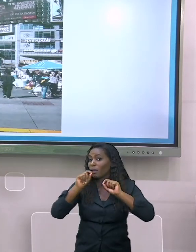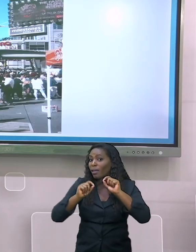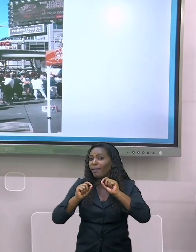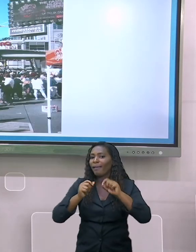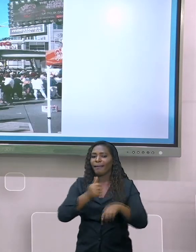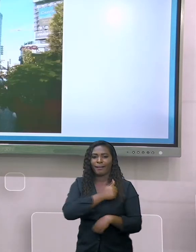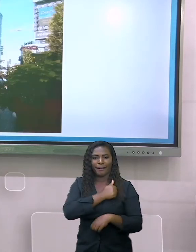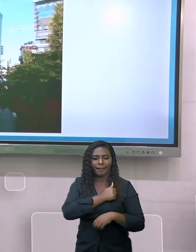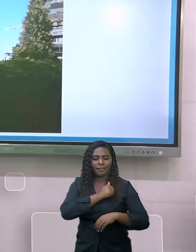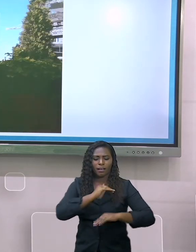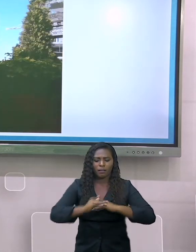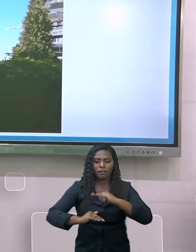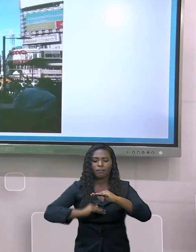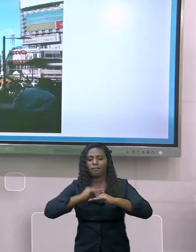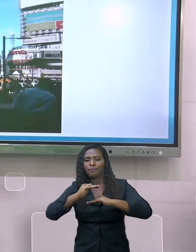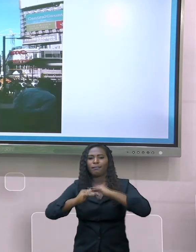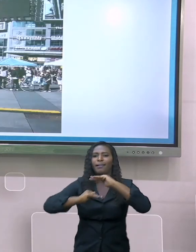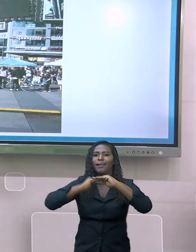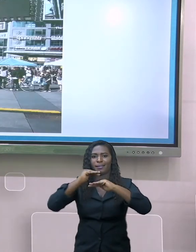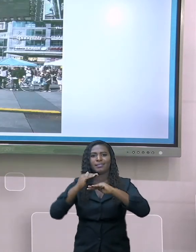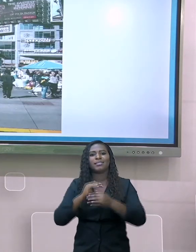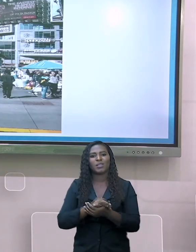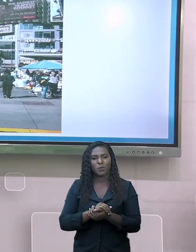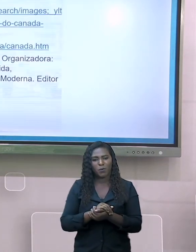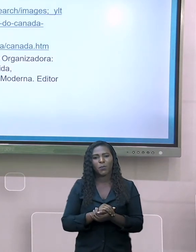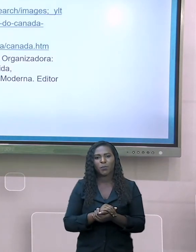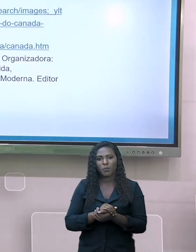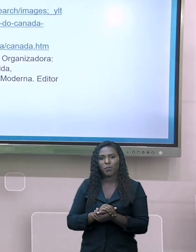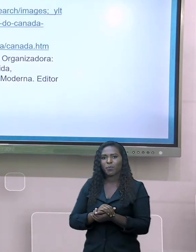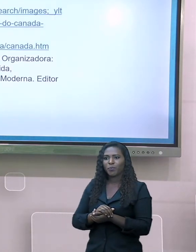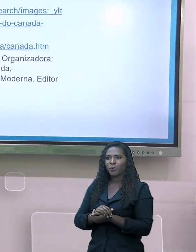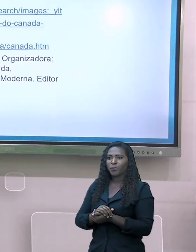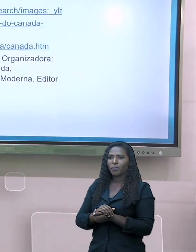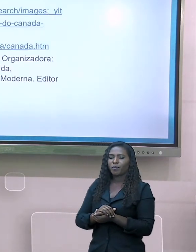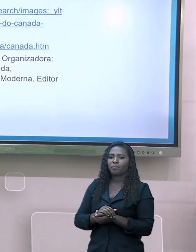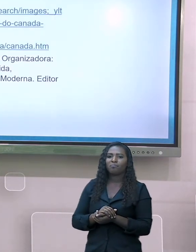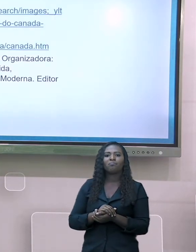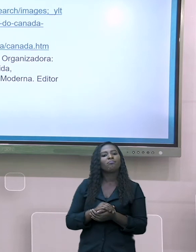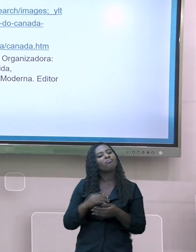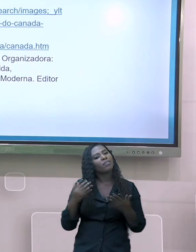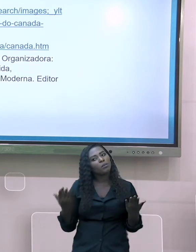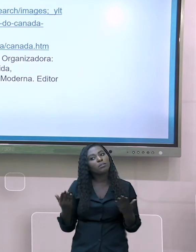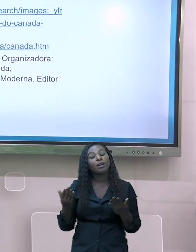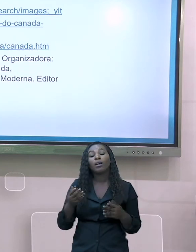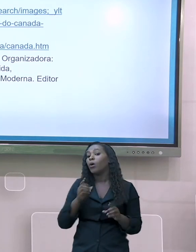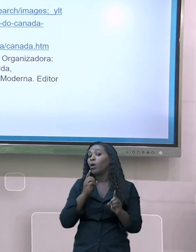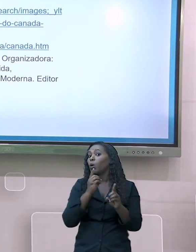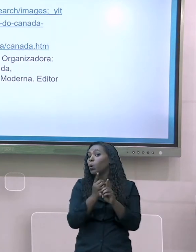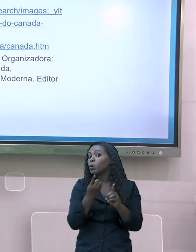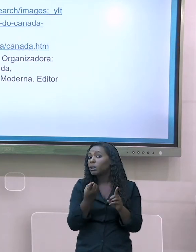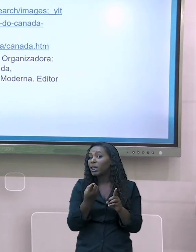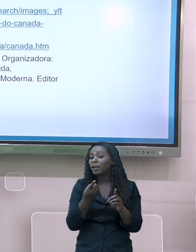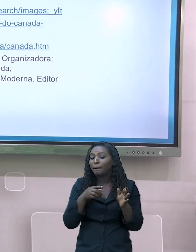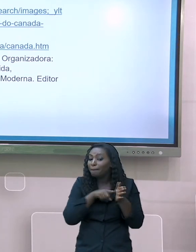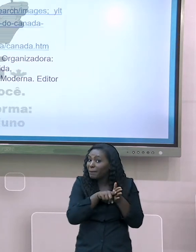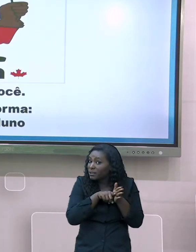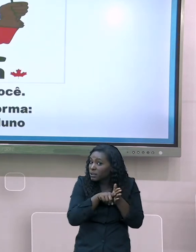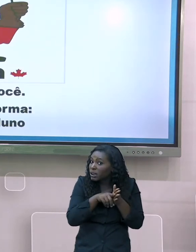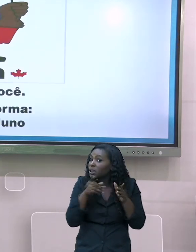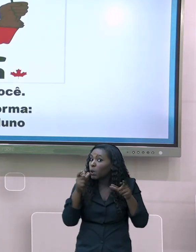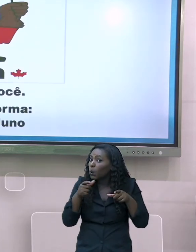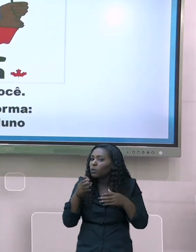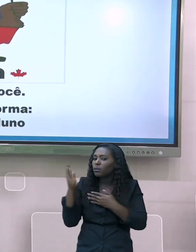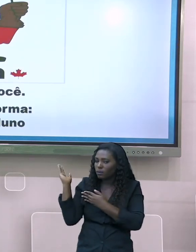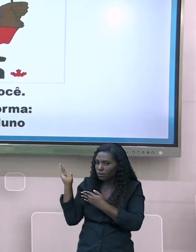o desenvolvimento do lugar. Tranquilo? Aqui as nossas fontes, certo? E